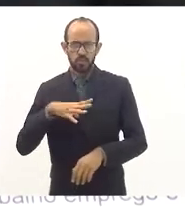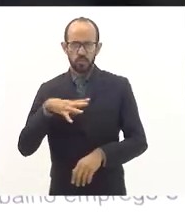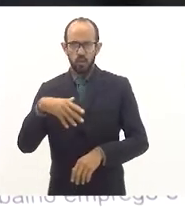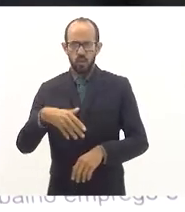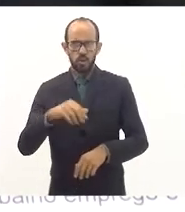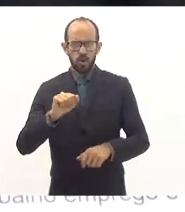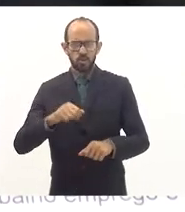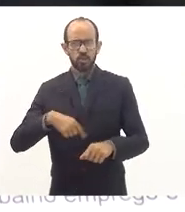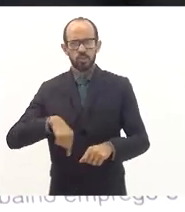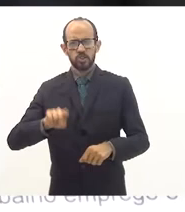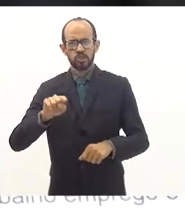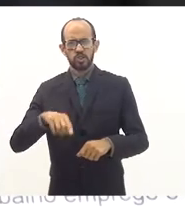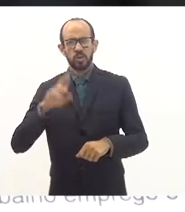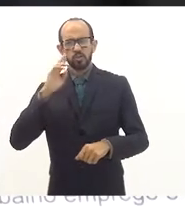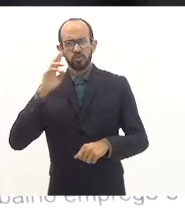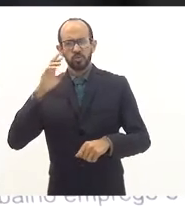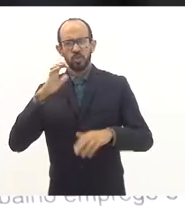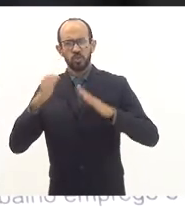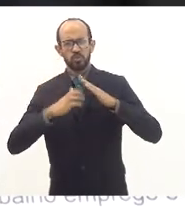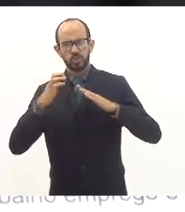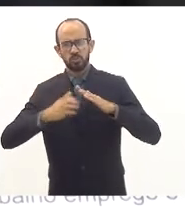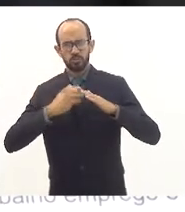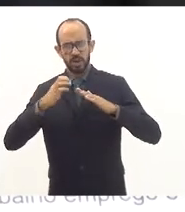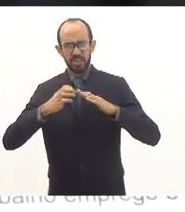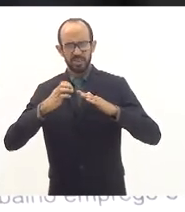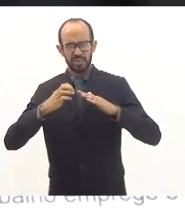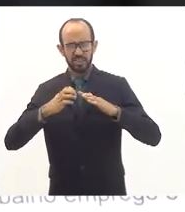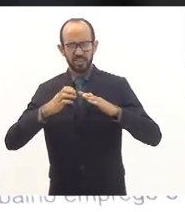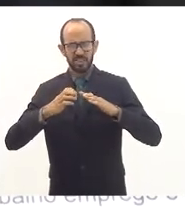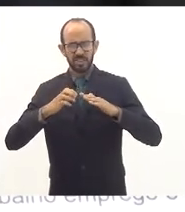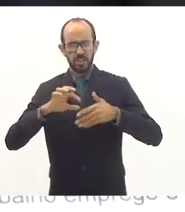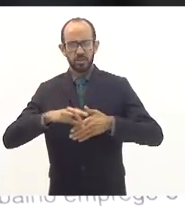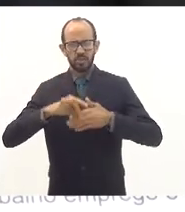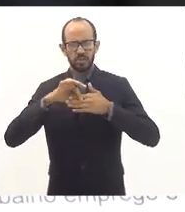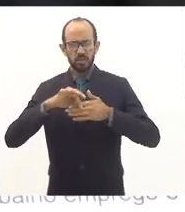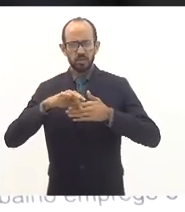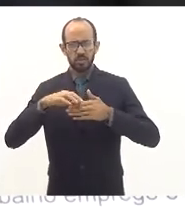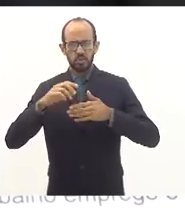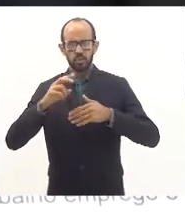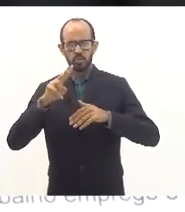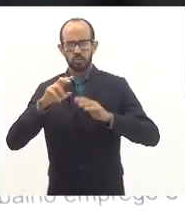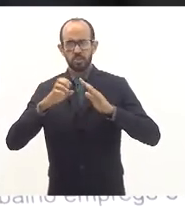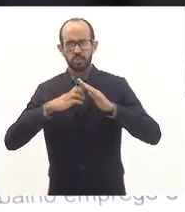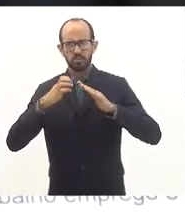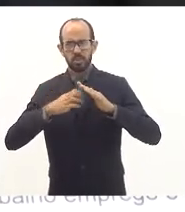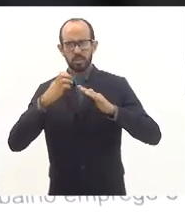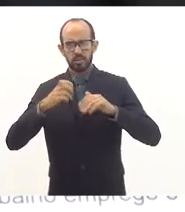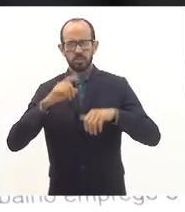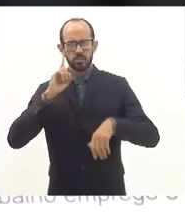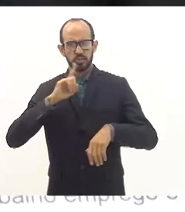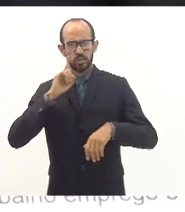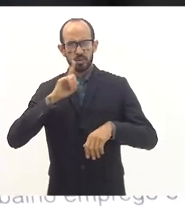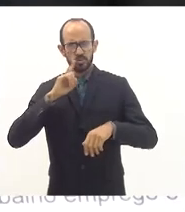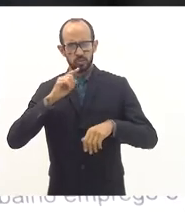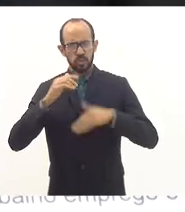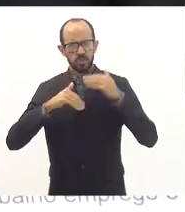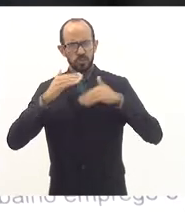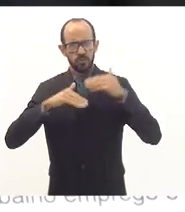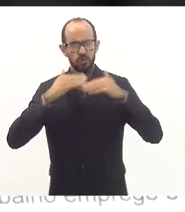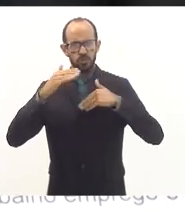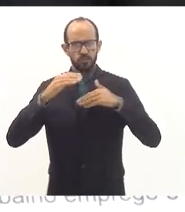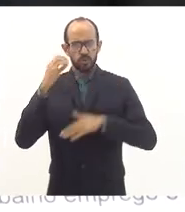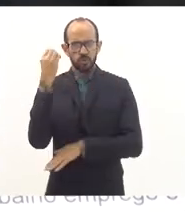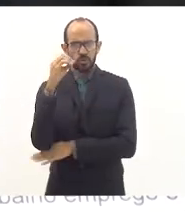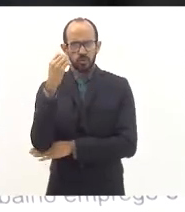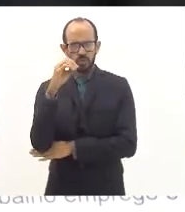os monopólios multinacionais, encampando duas empresas americanas para promover o desenvolvimento no Rio Grande do Sul.